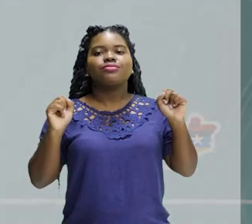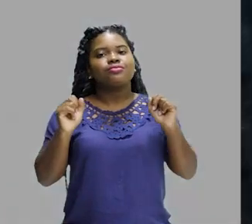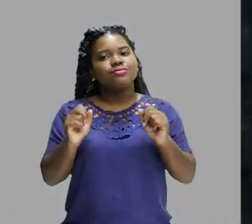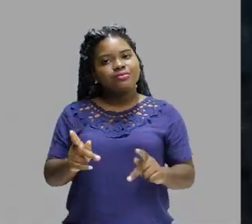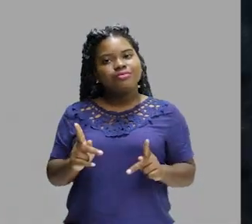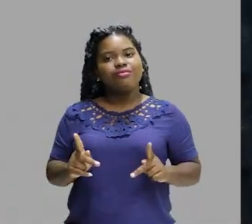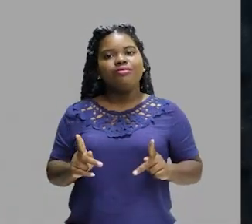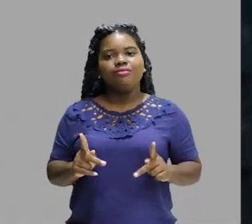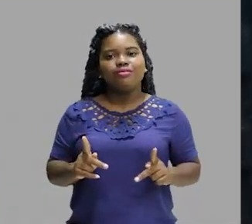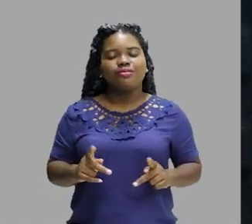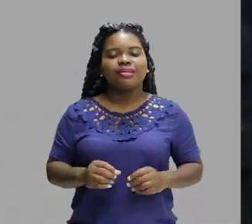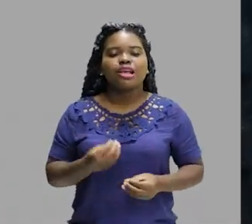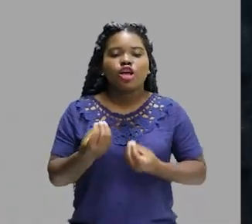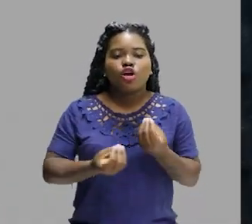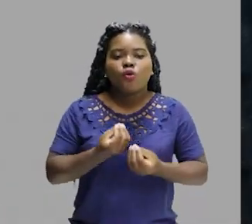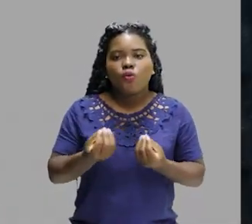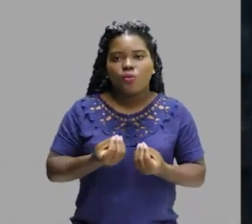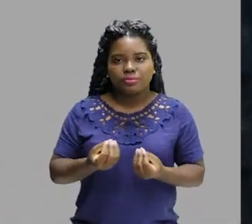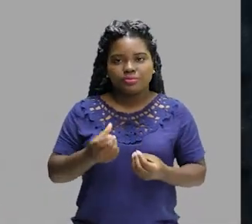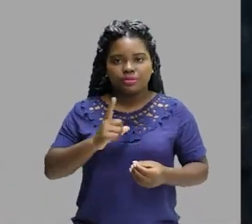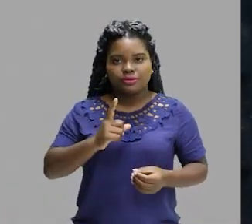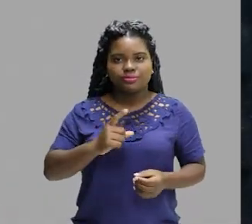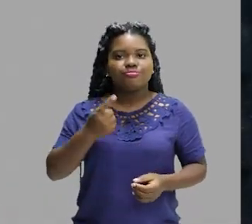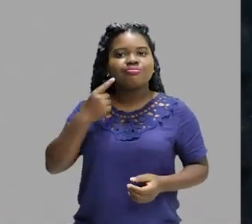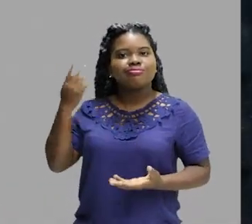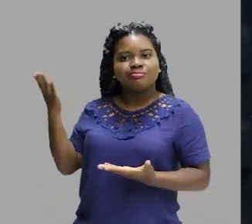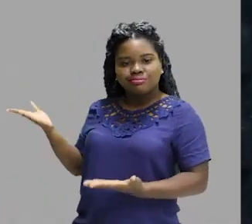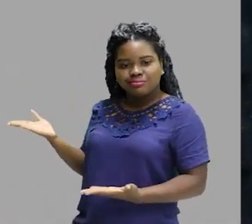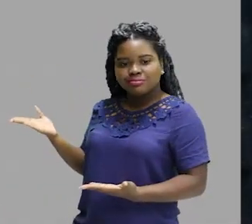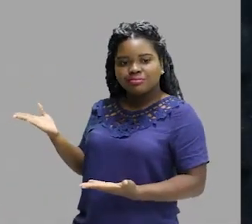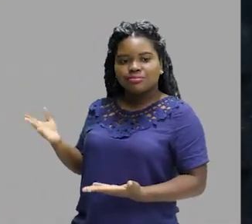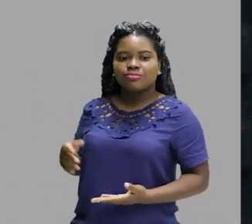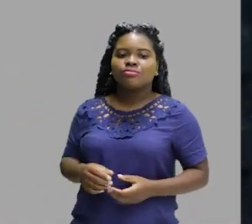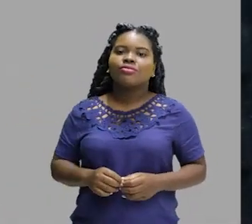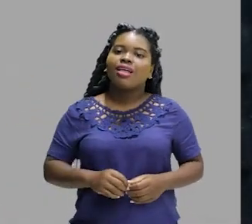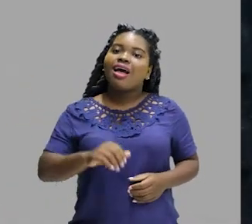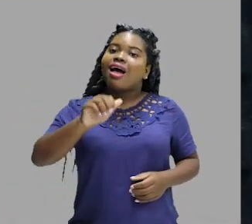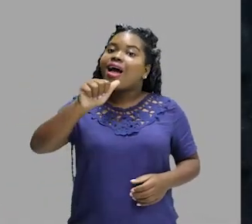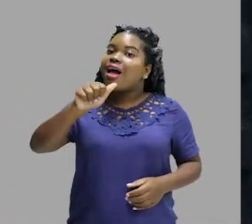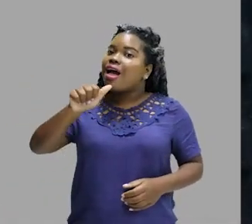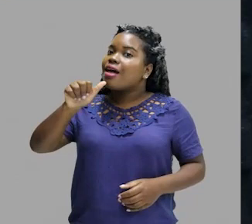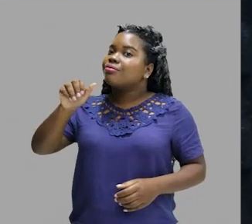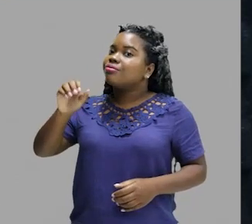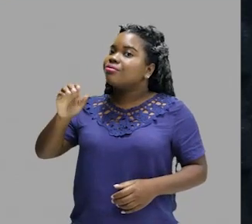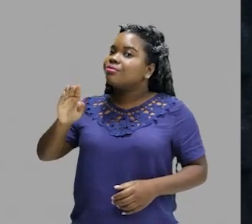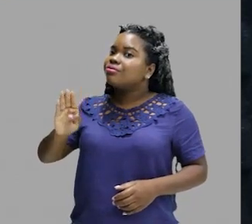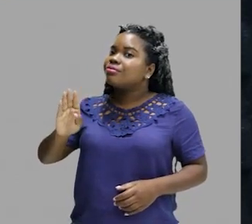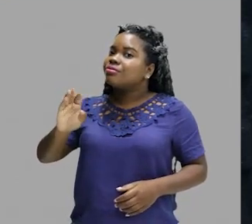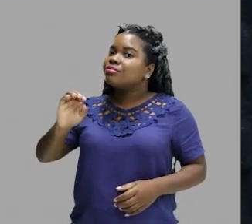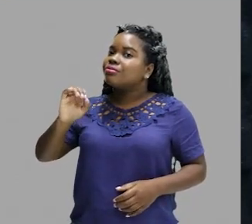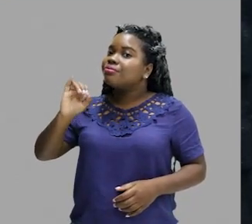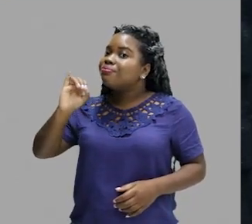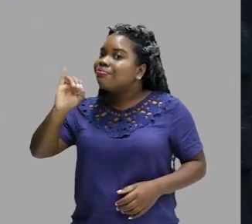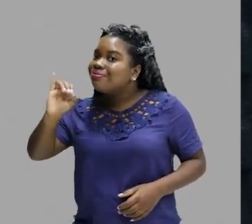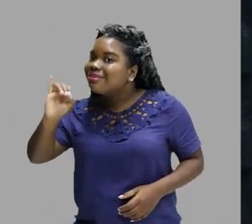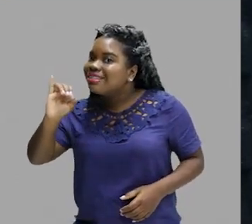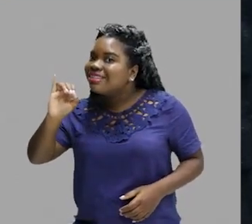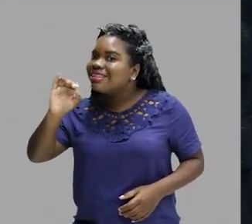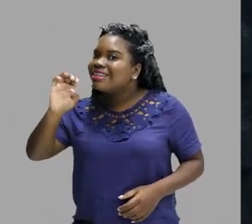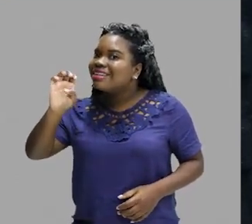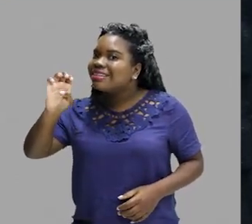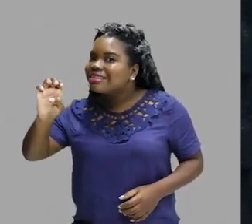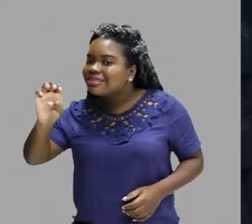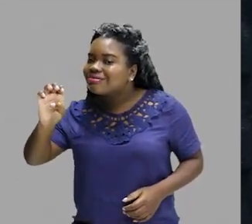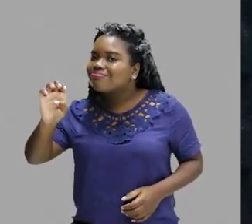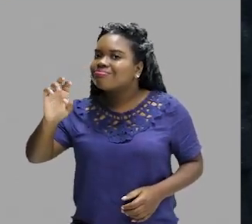diferenciada no particípio. Como é que a gente vai ficar? Abrir, por exemplo, abierto, abierto. Observa a terminação,